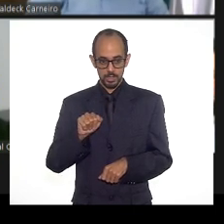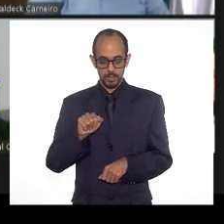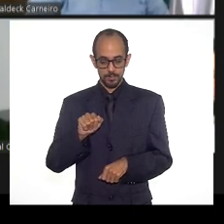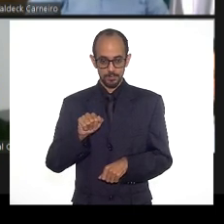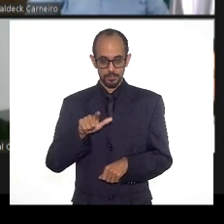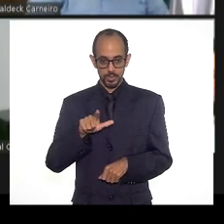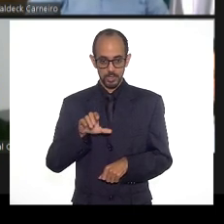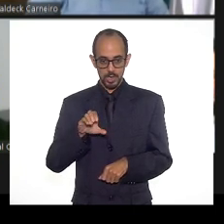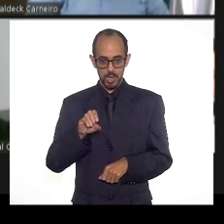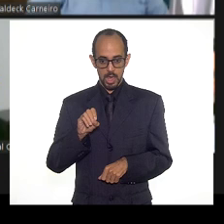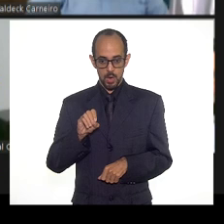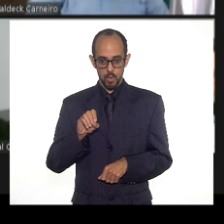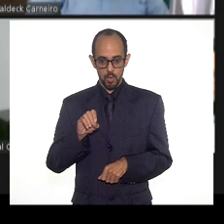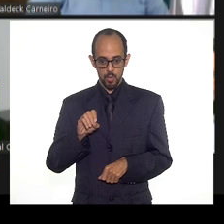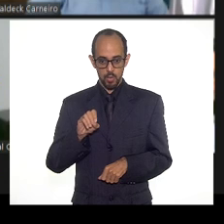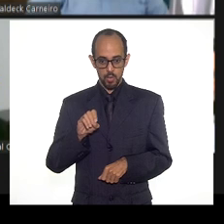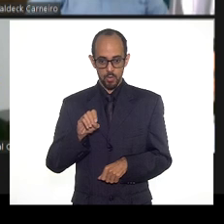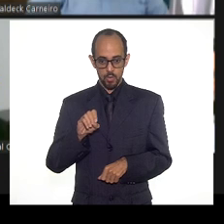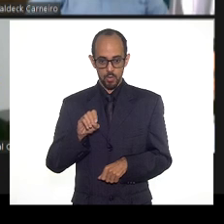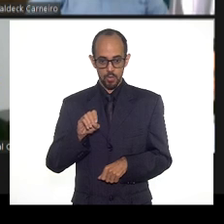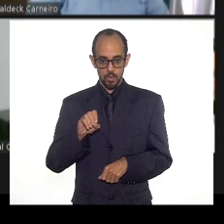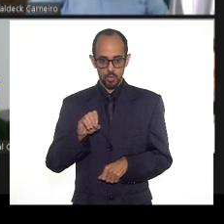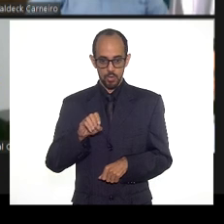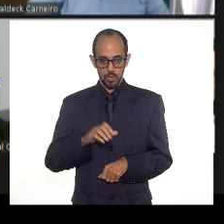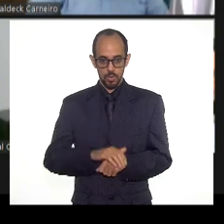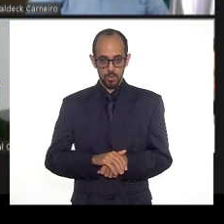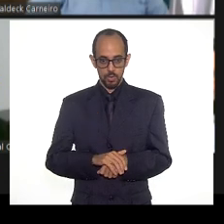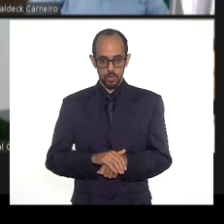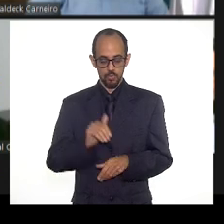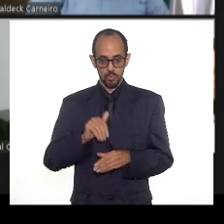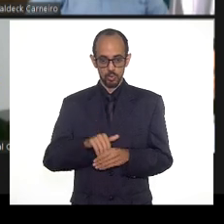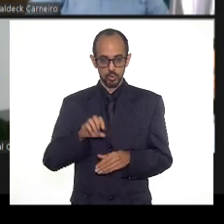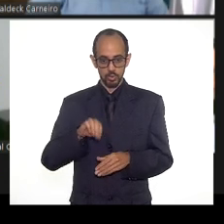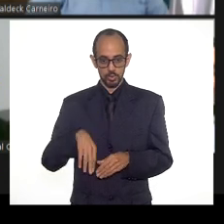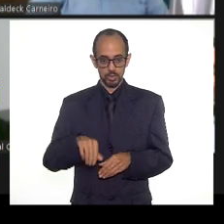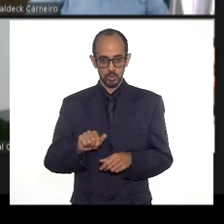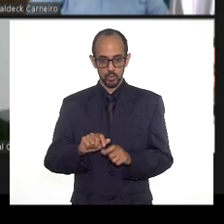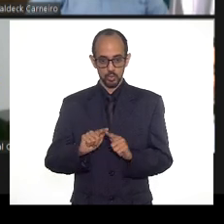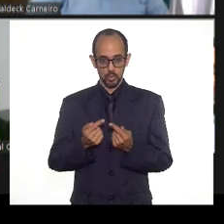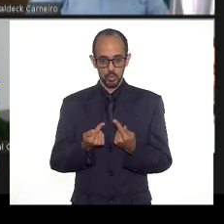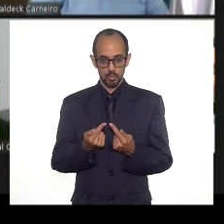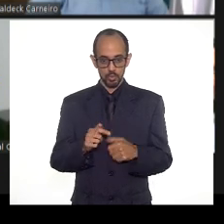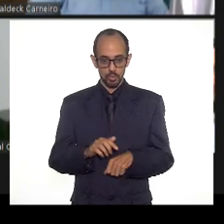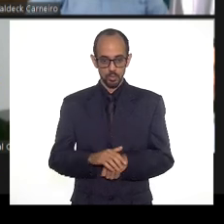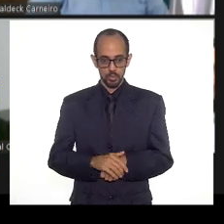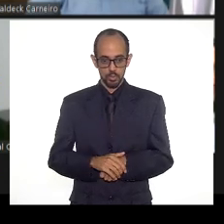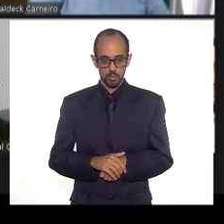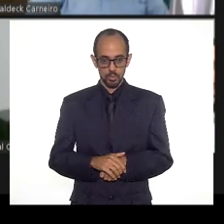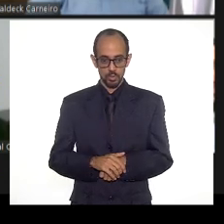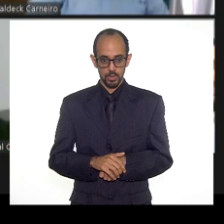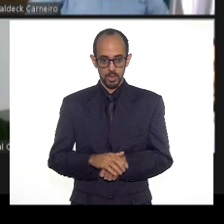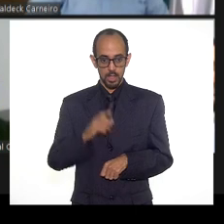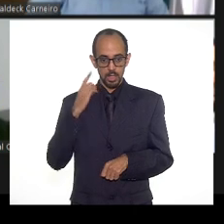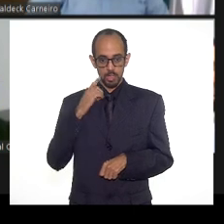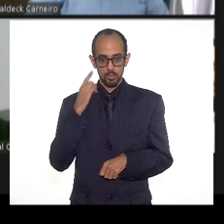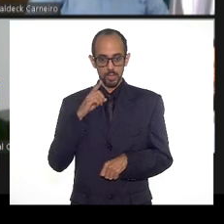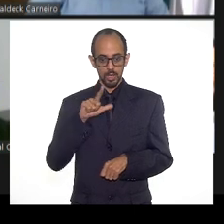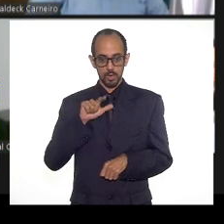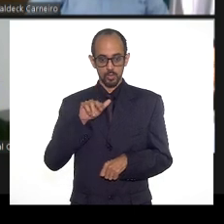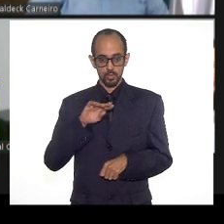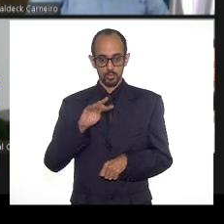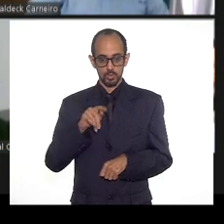Deputado Léo Vieira votou sim no grupo. Deputada Lucinha.